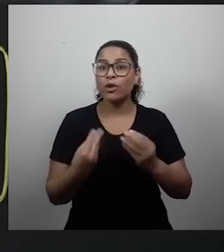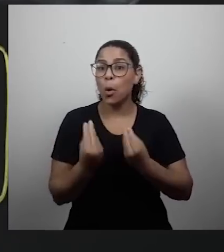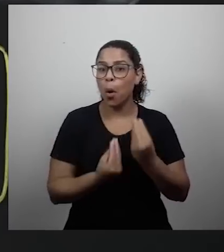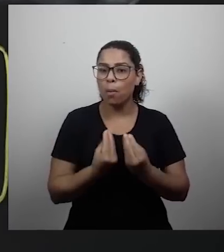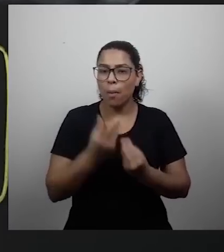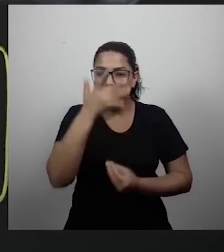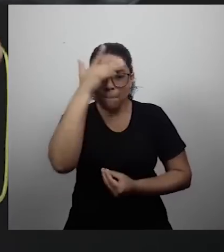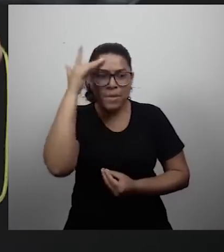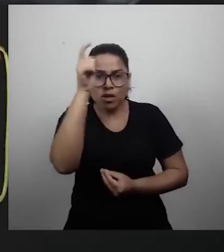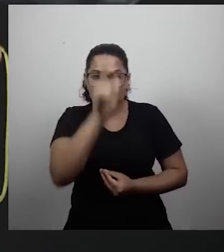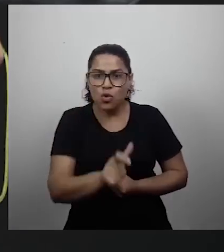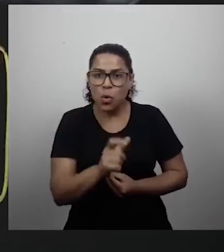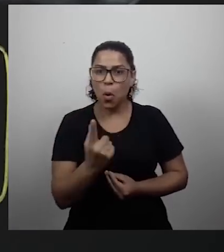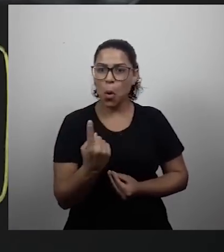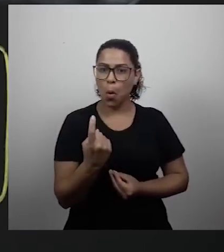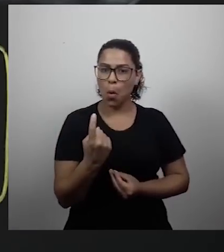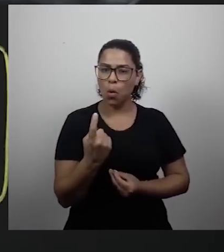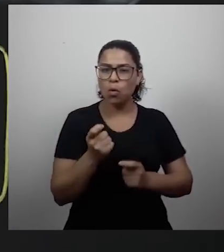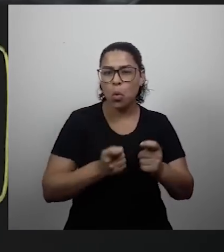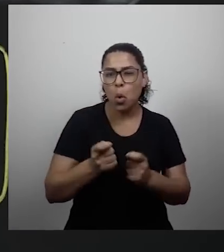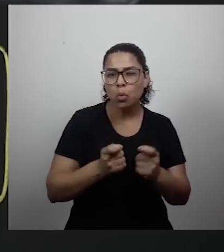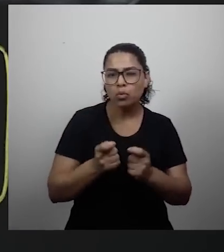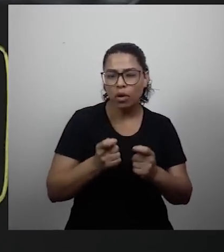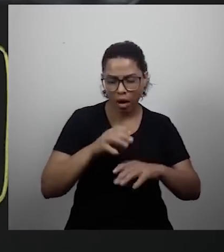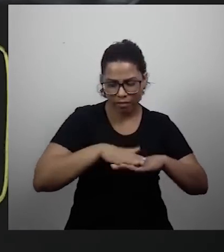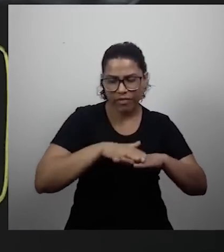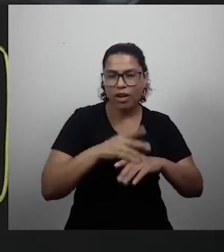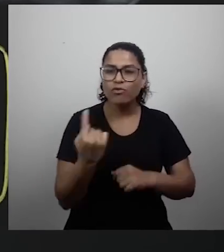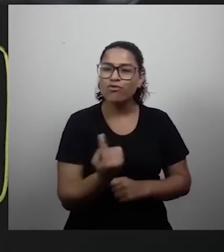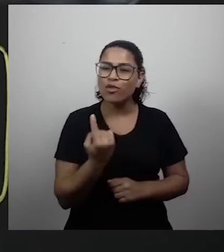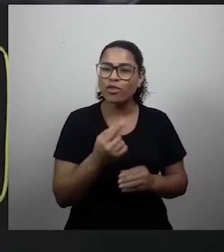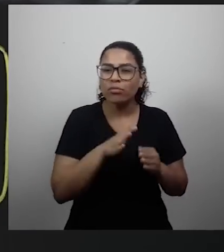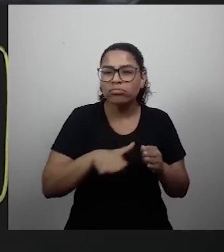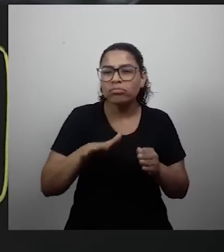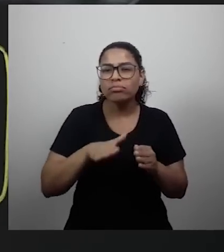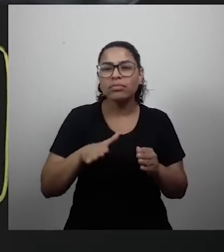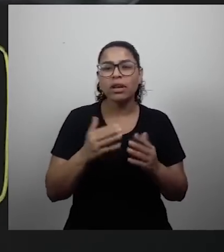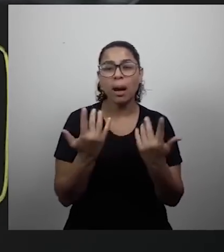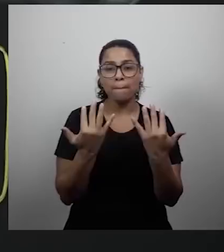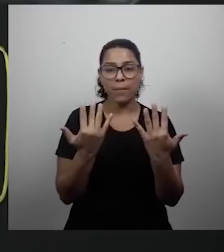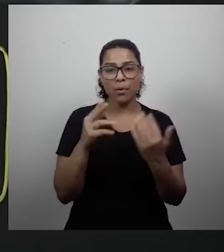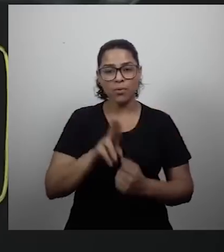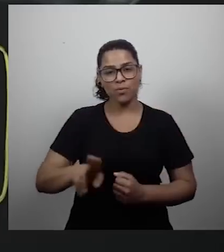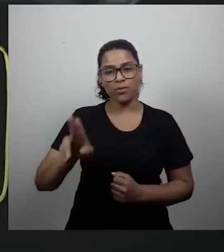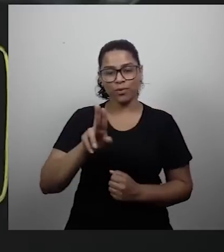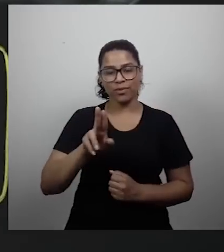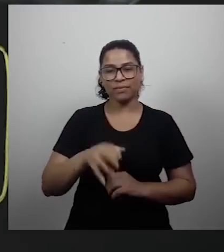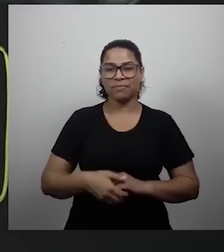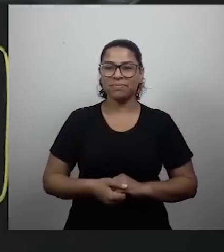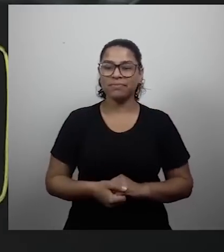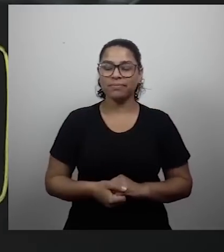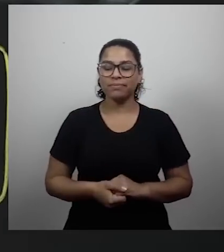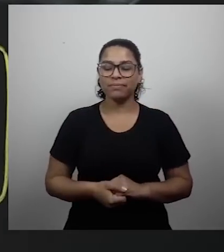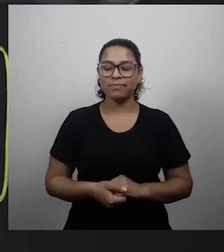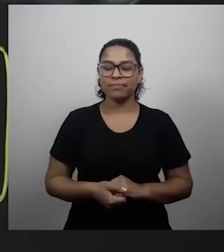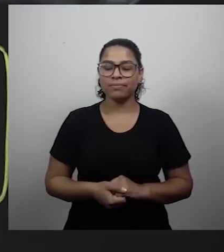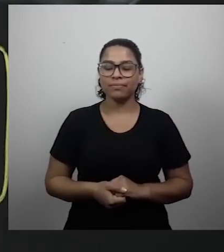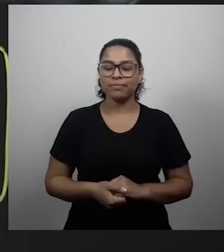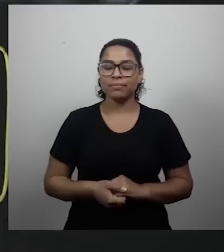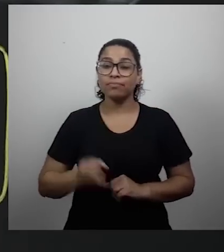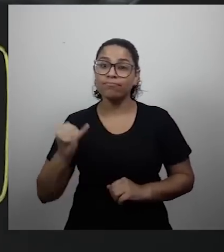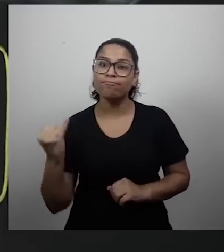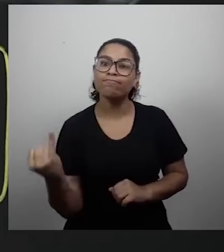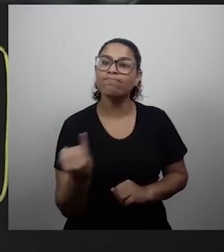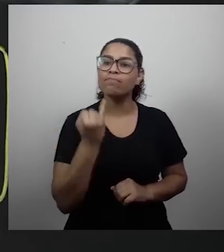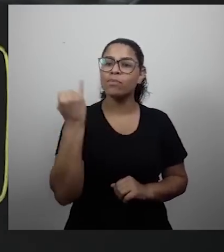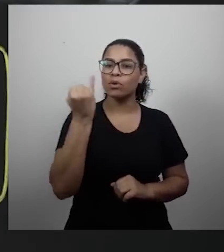uma pessoa especializada que controla todo o processo produtivo e é muito feito à mão. Esse modelo, que foi bastante